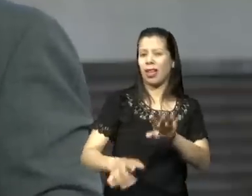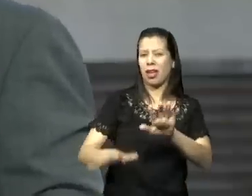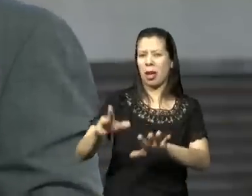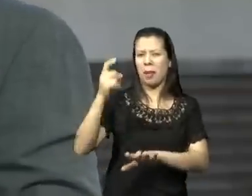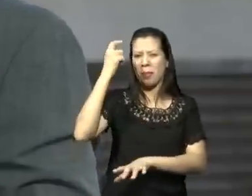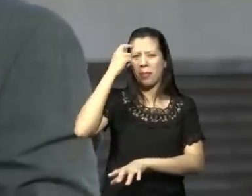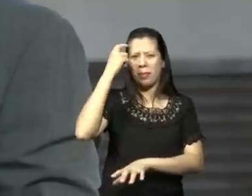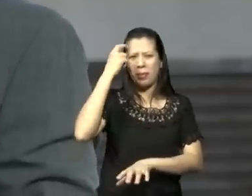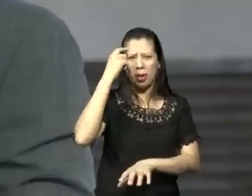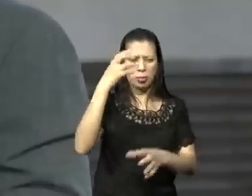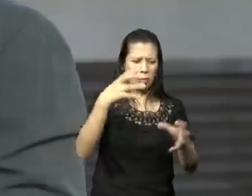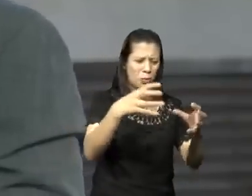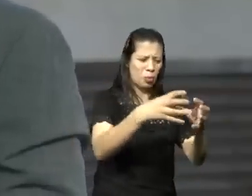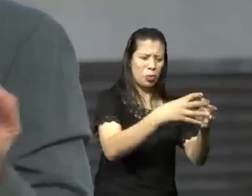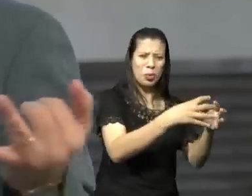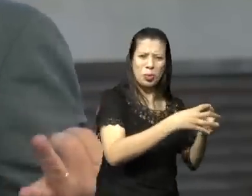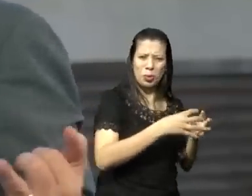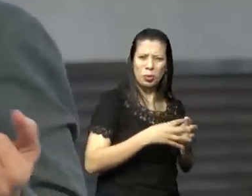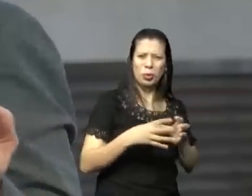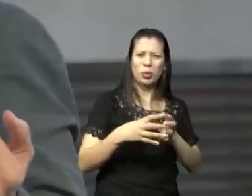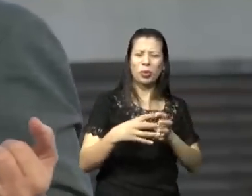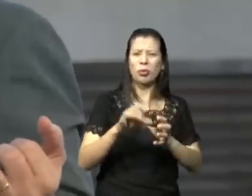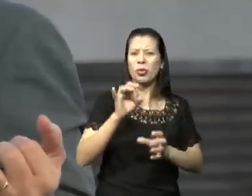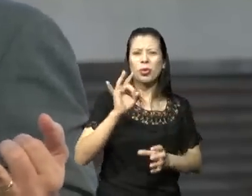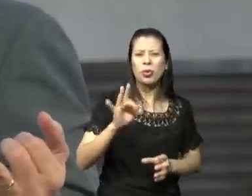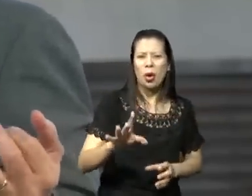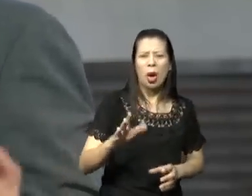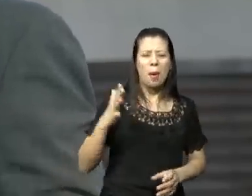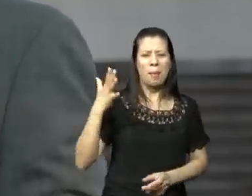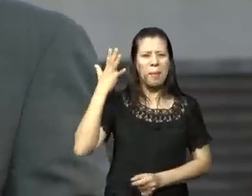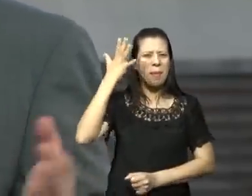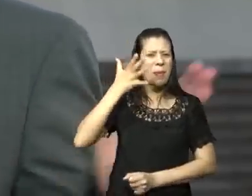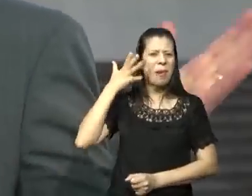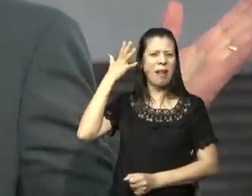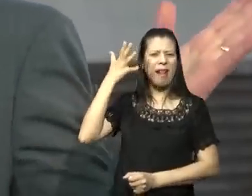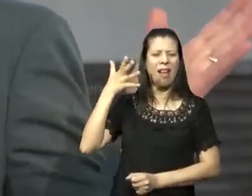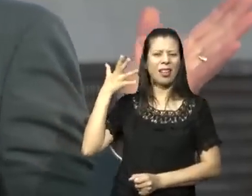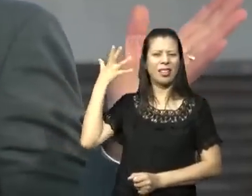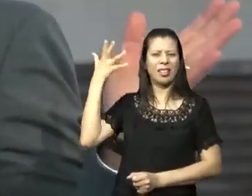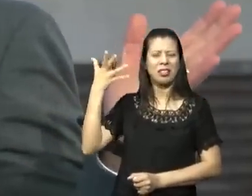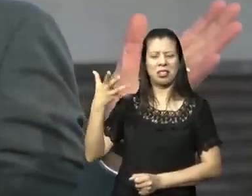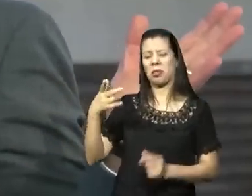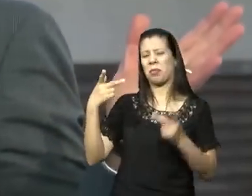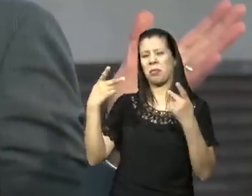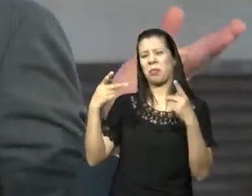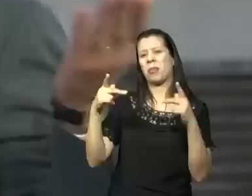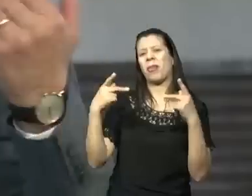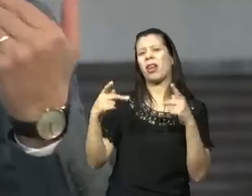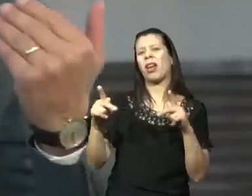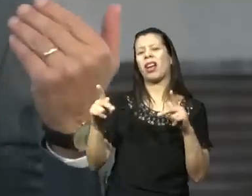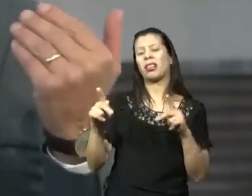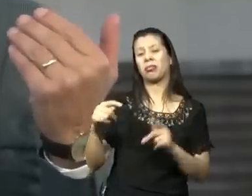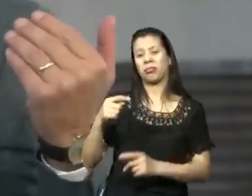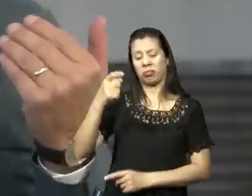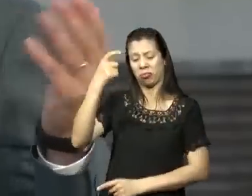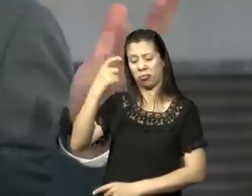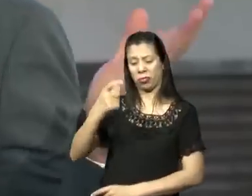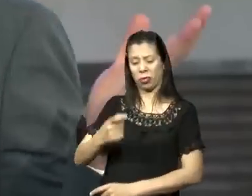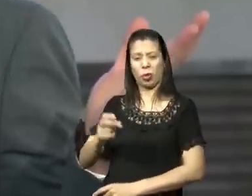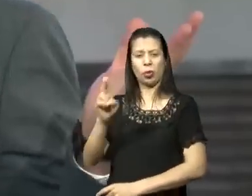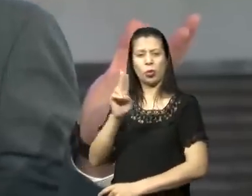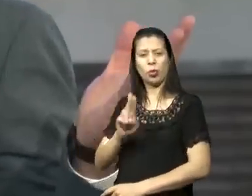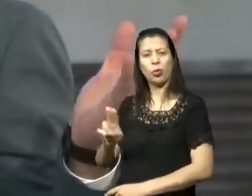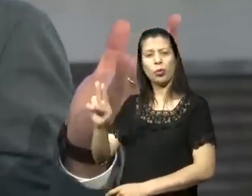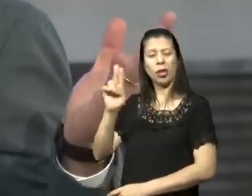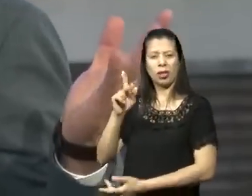outros não tem Bíblia não tem dom Profético mas a rogam-se Mensageiros de Deus dizendo que a verdade ela não